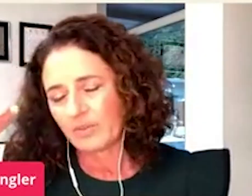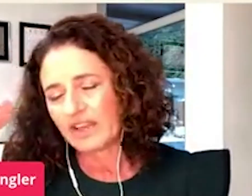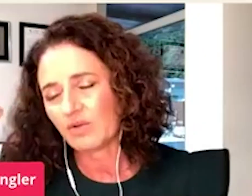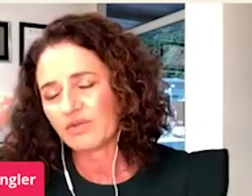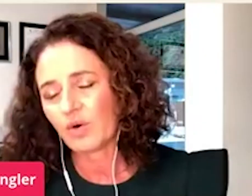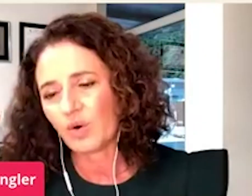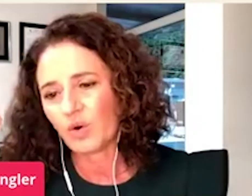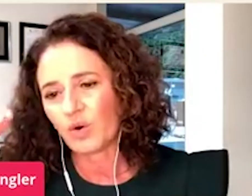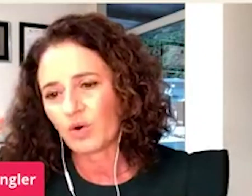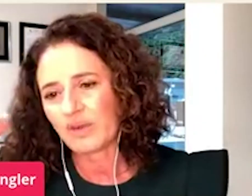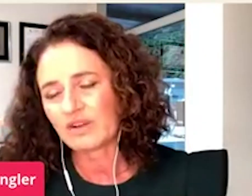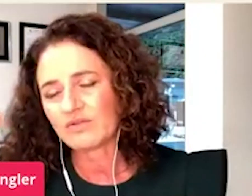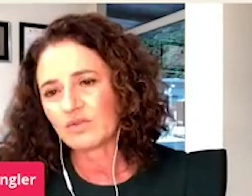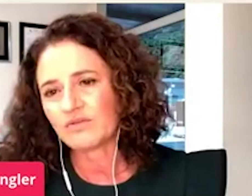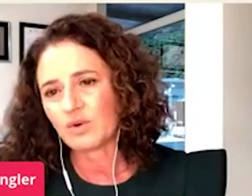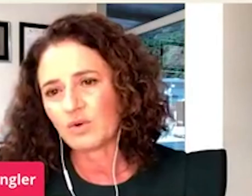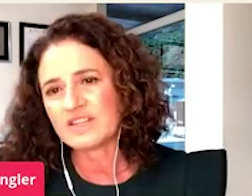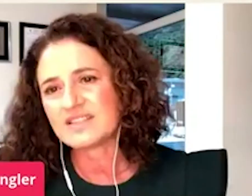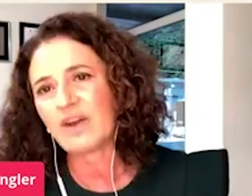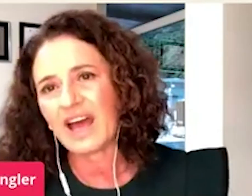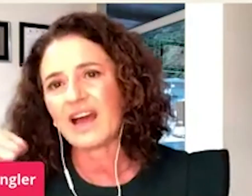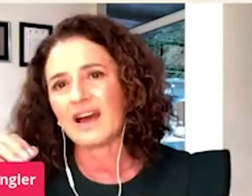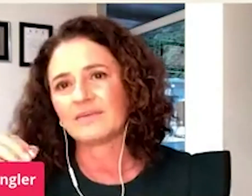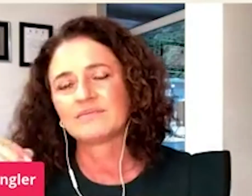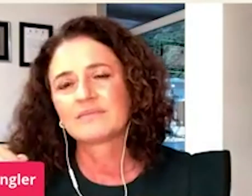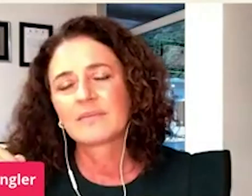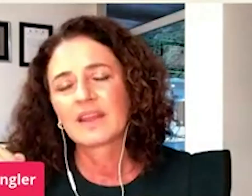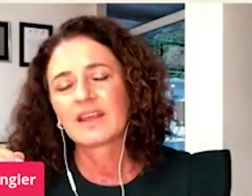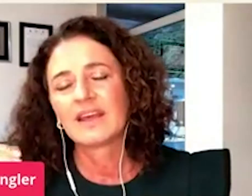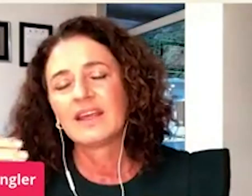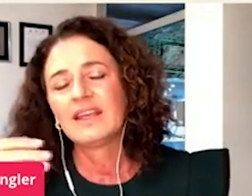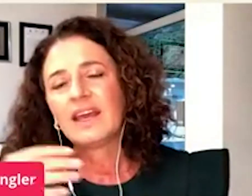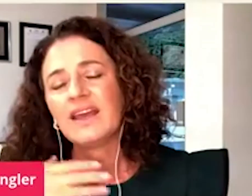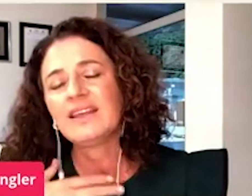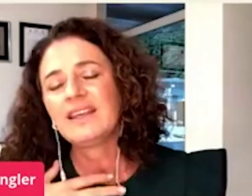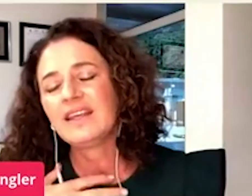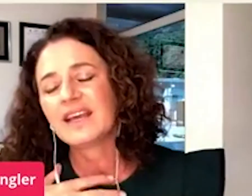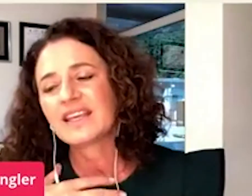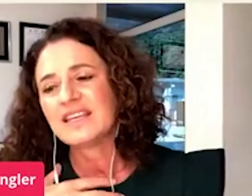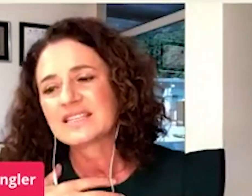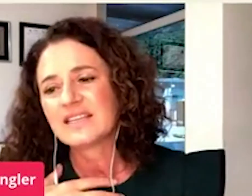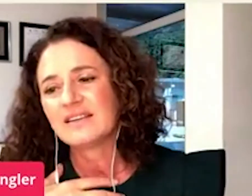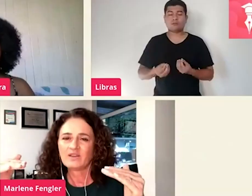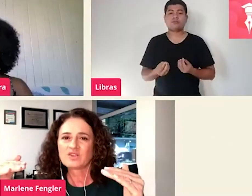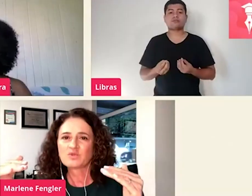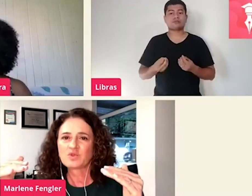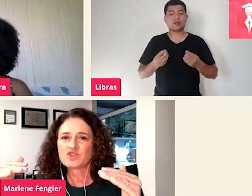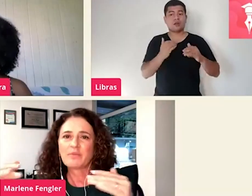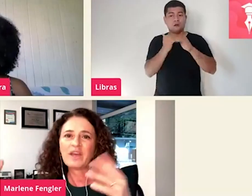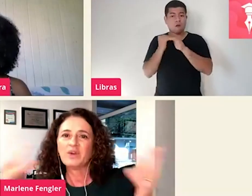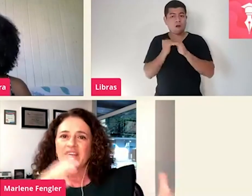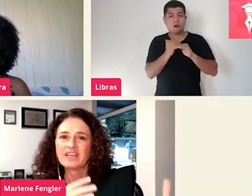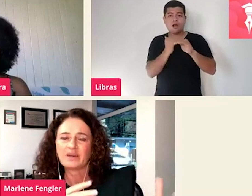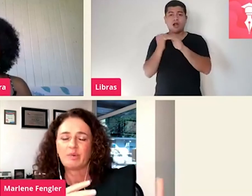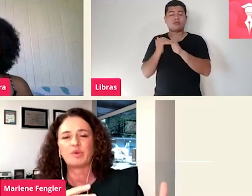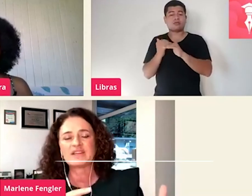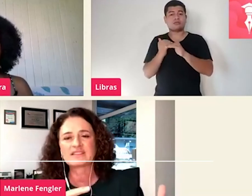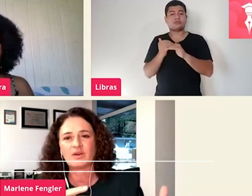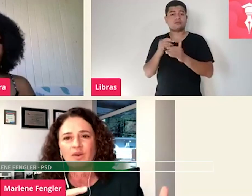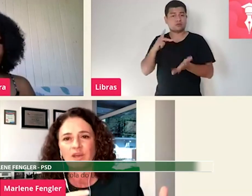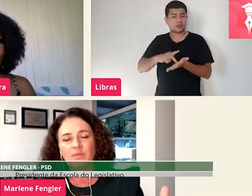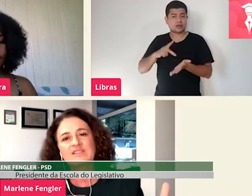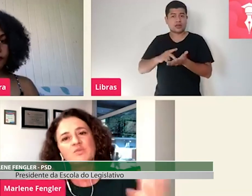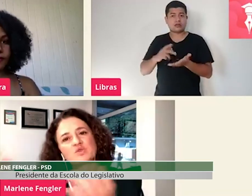ressaltou a importância da luta feminina pelo direito de participar das decisões sociais. Nós somos hoje maioria da